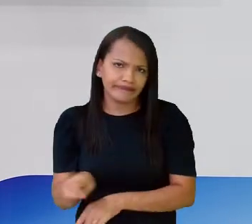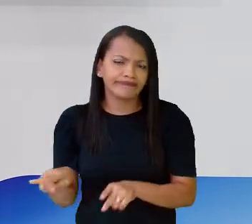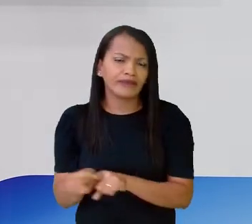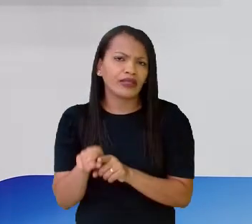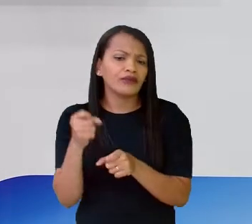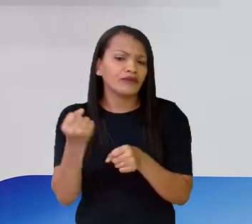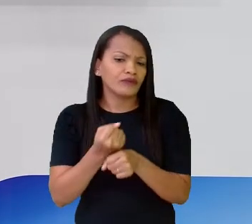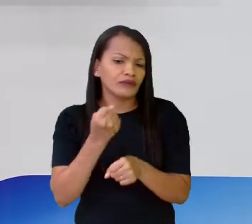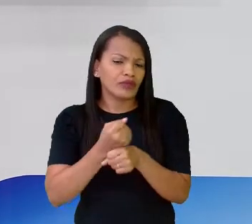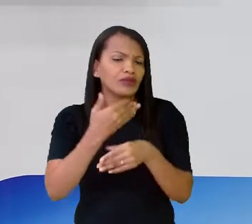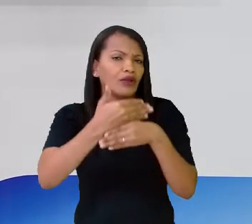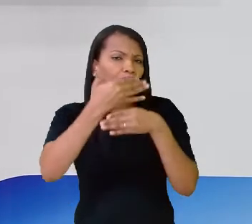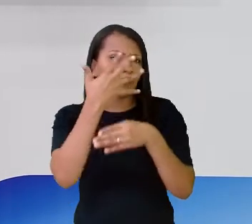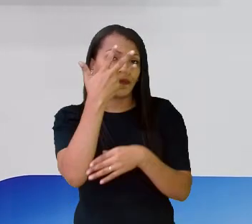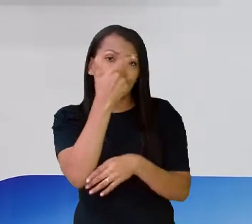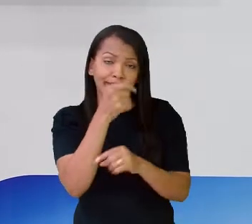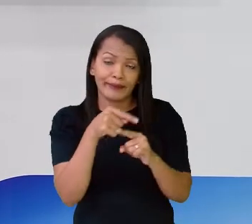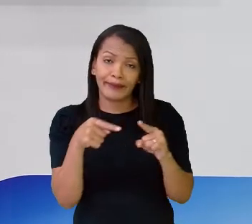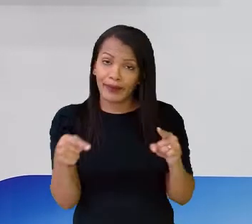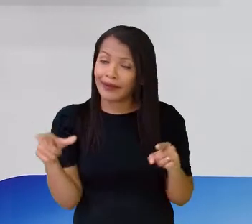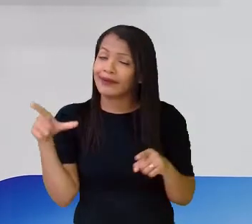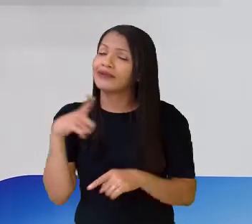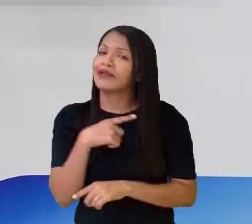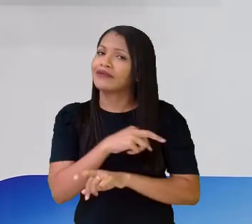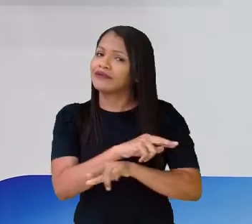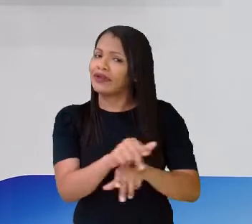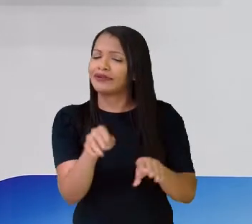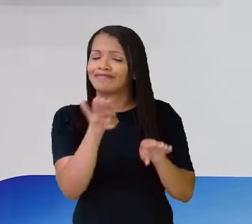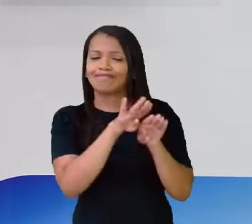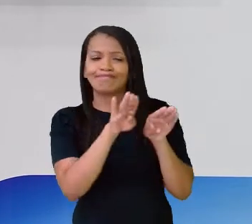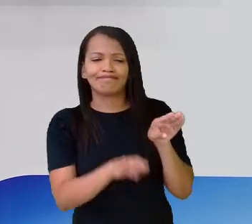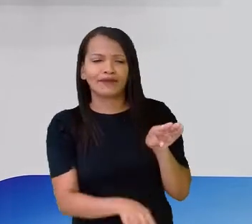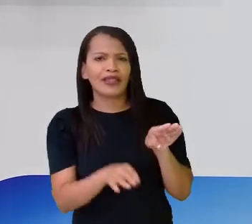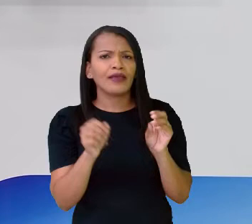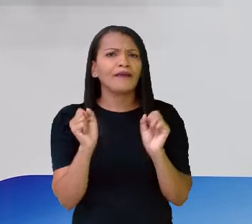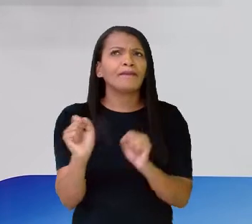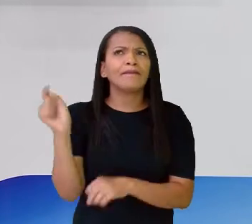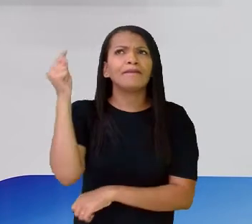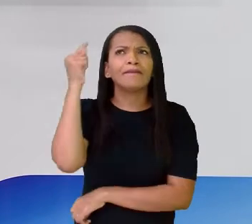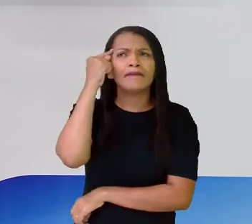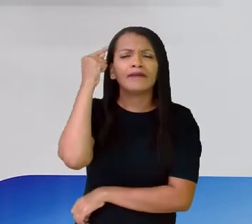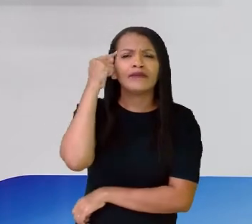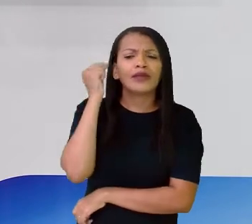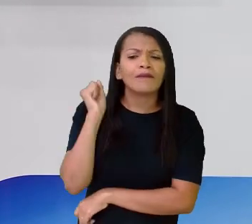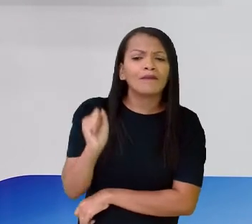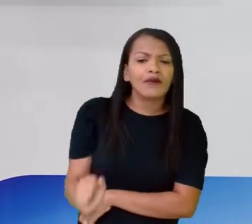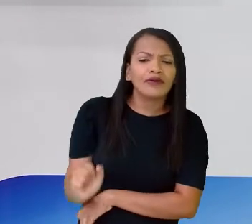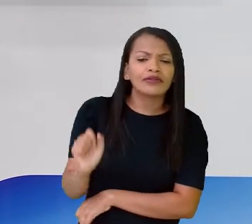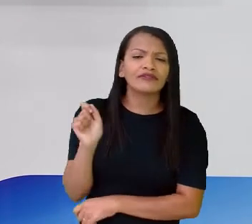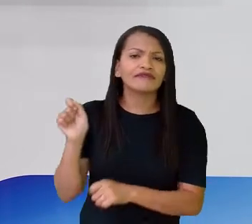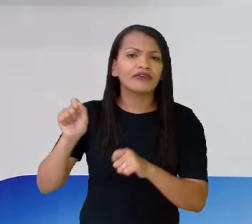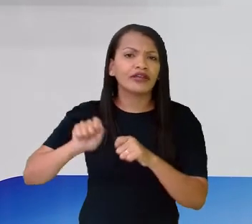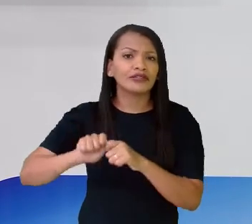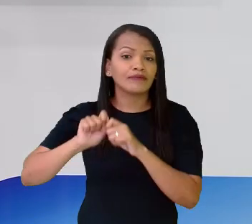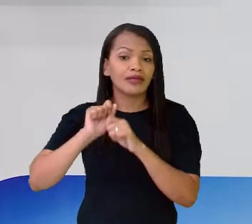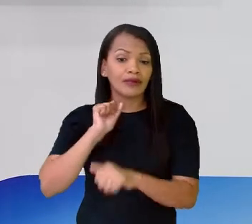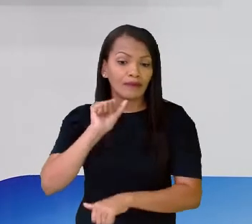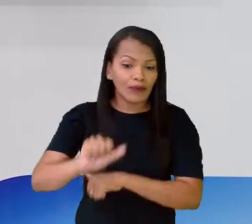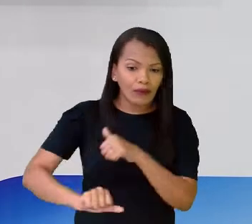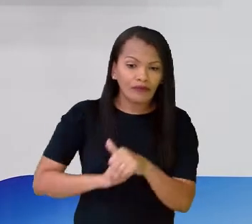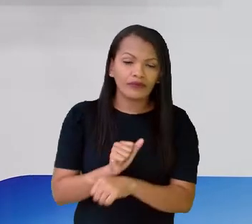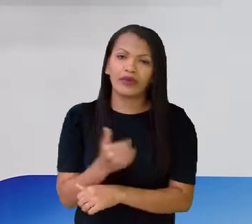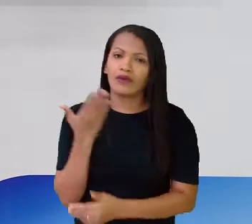tem muita desigualdade. E a gente tem que começar a pensar o que a gente pode fazer para mudar isso.